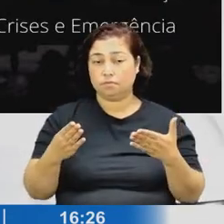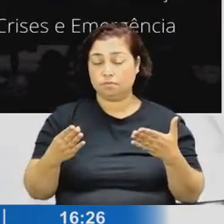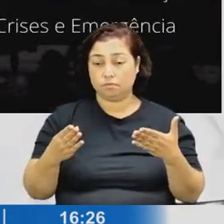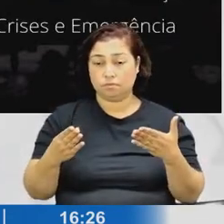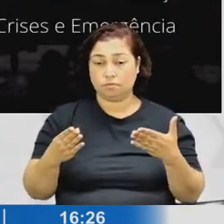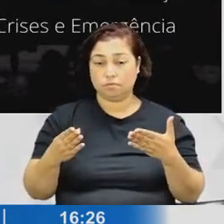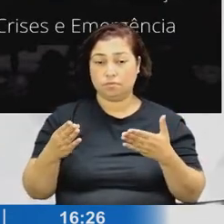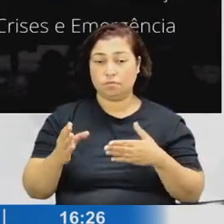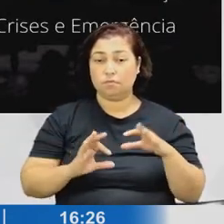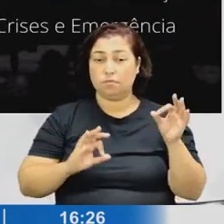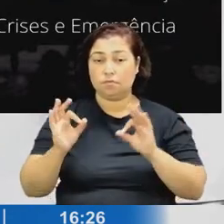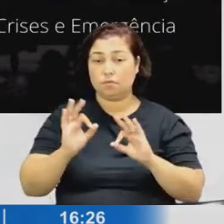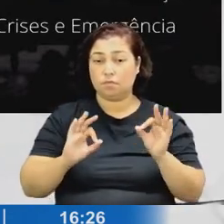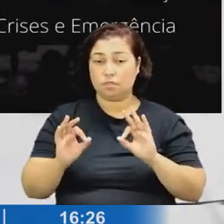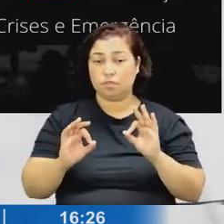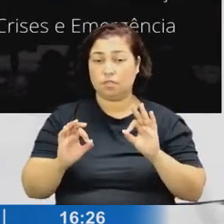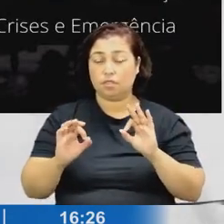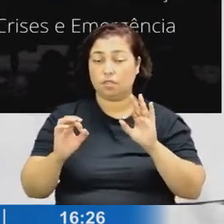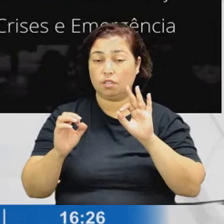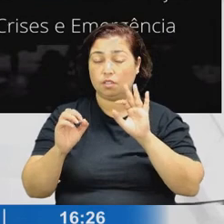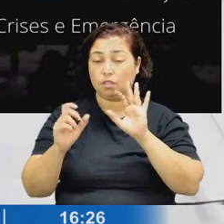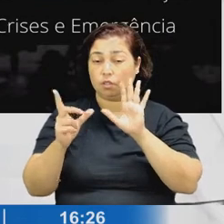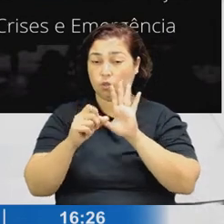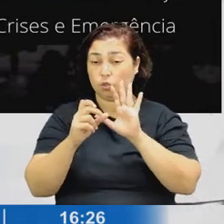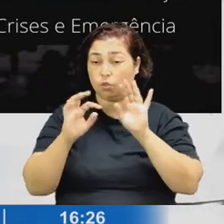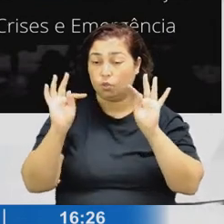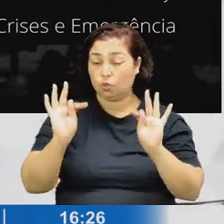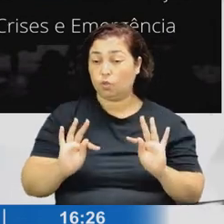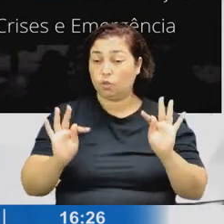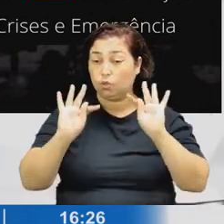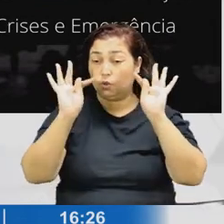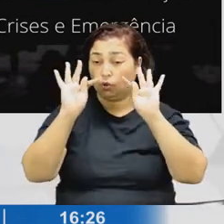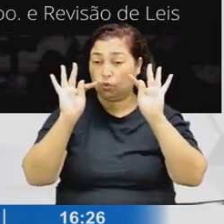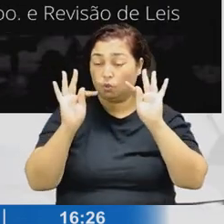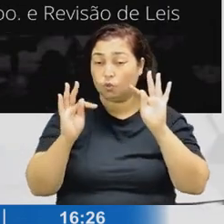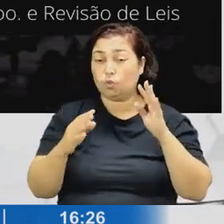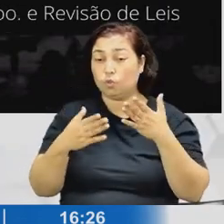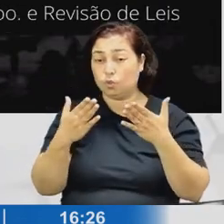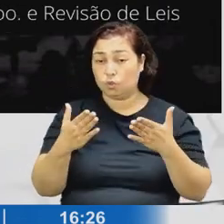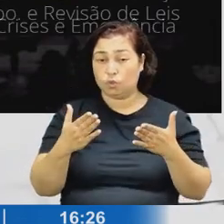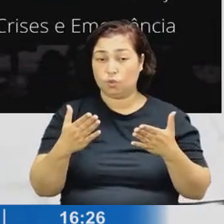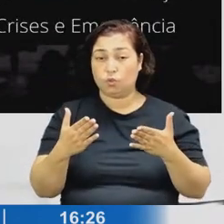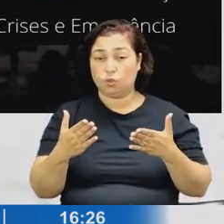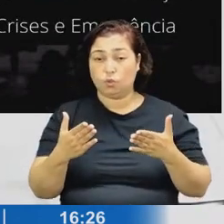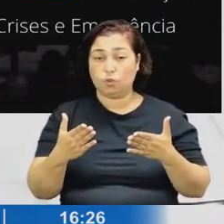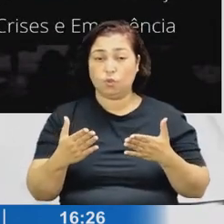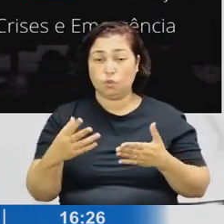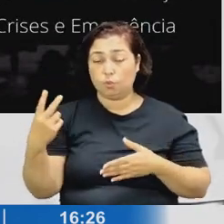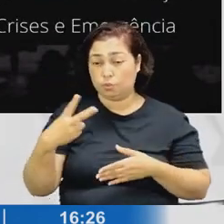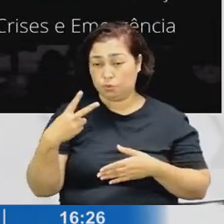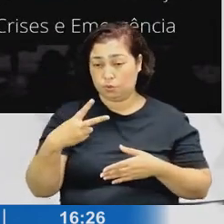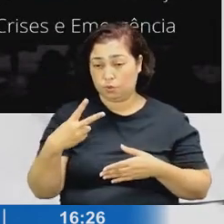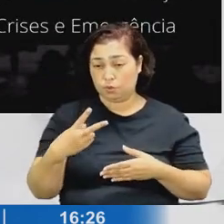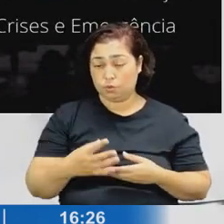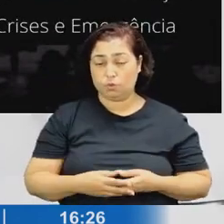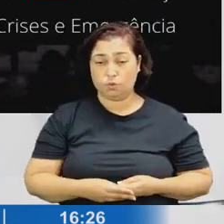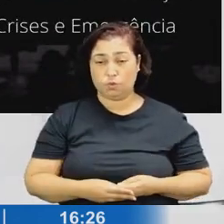plano de imagem técnico tá serve para eu botei ele executir uma sempre legislativo também